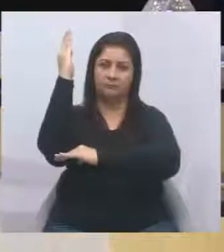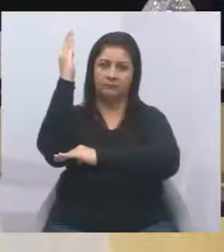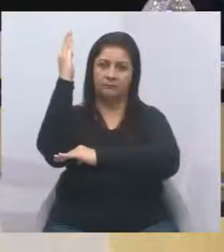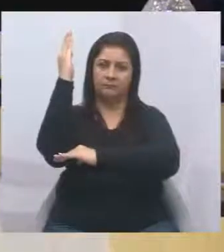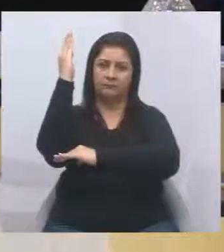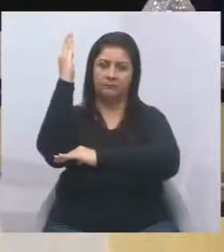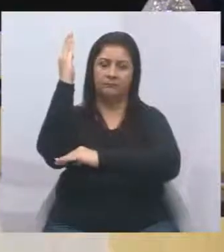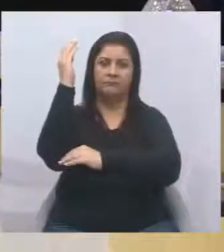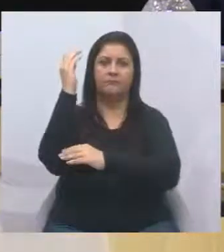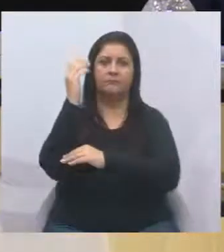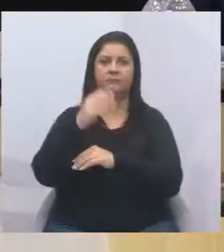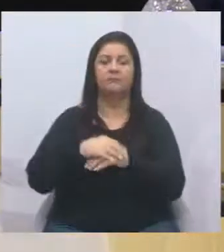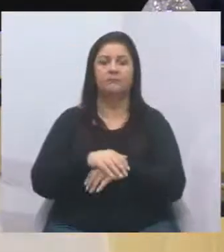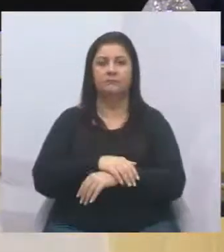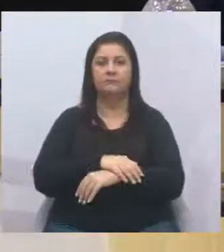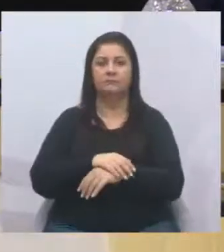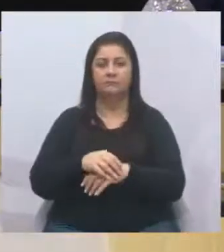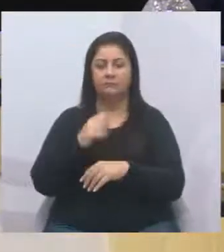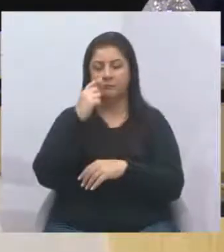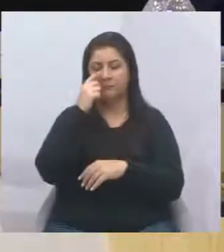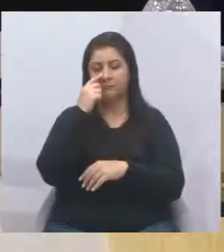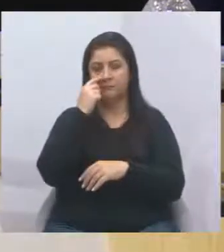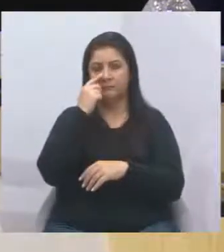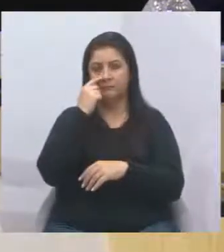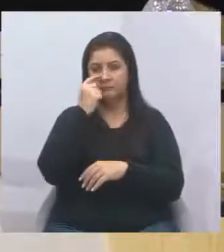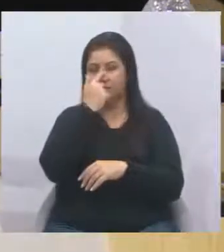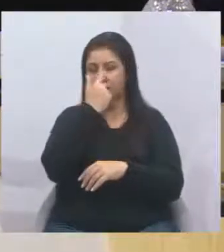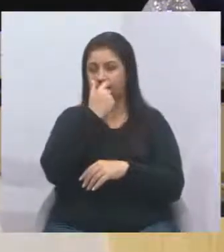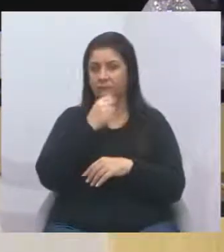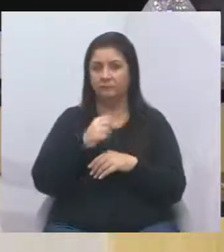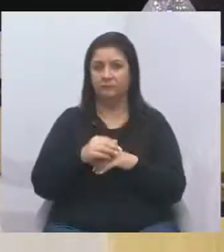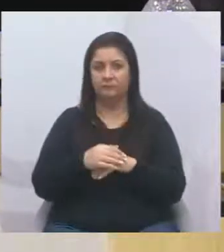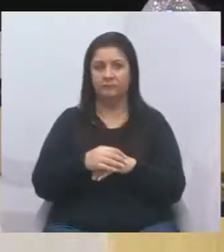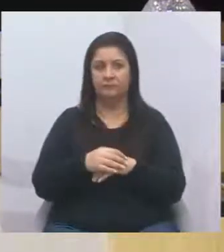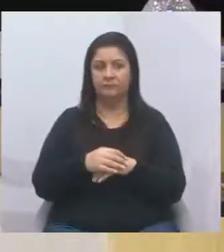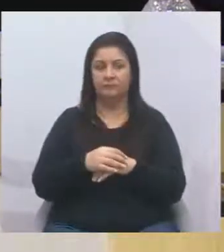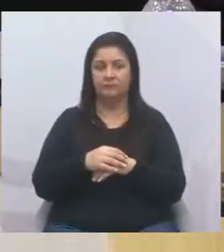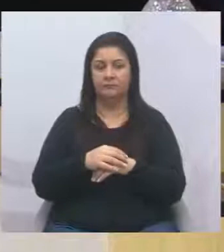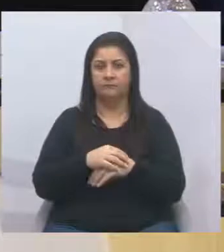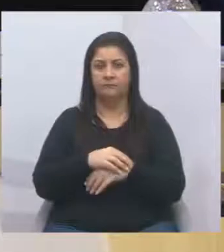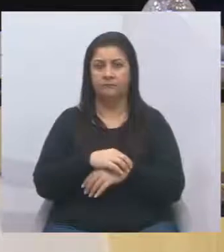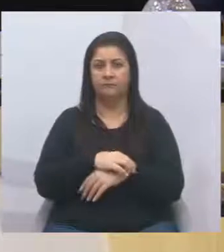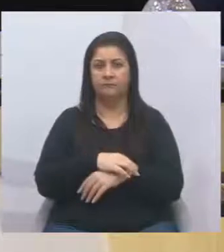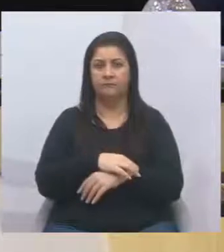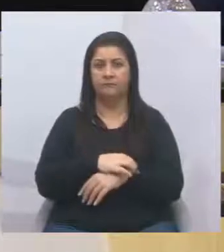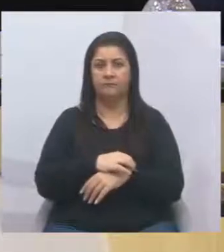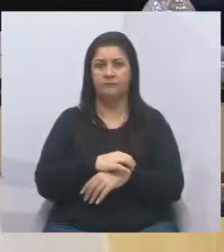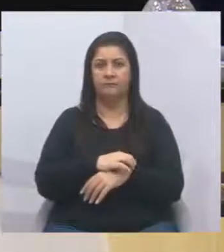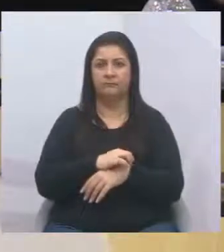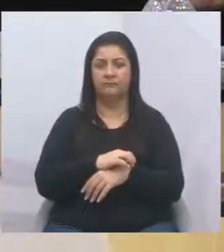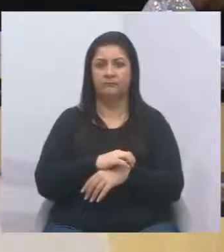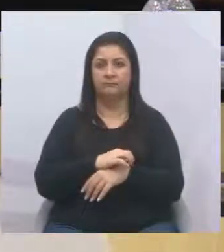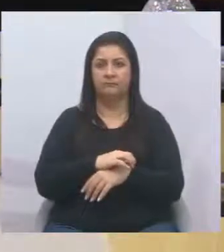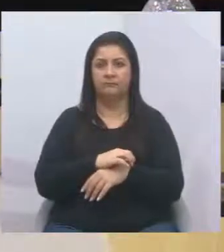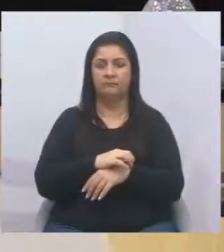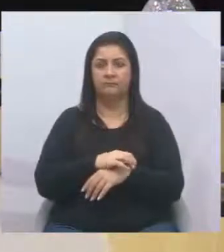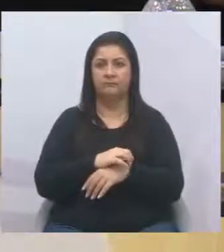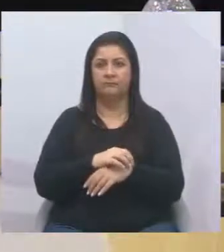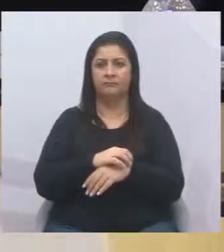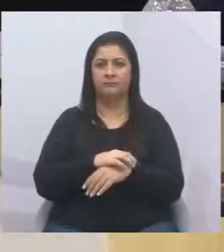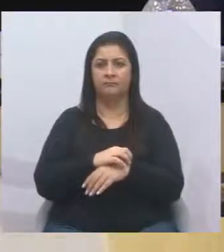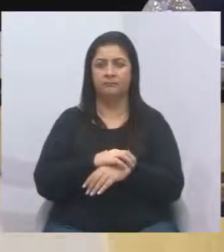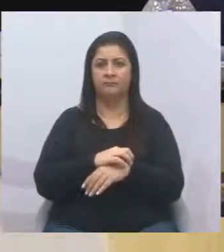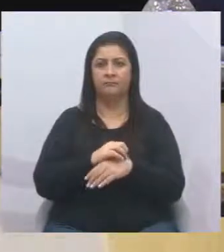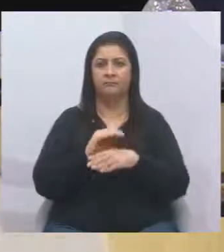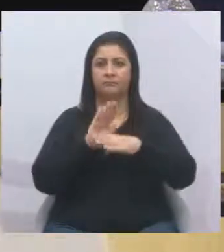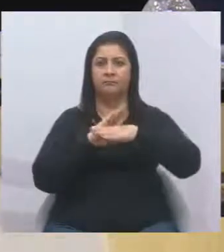poste de concreto na região de confluência da Rua Marquês Sapucaí com a Rua Marquês do Maranhão, de frente do número 588, no